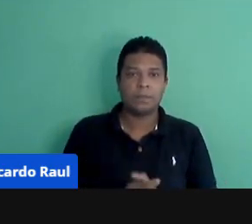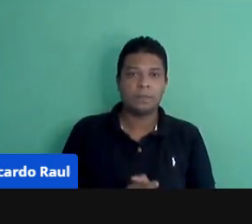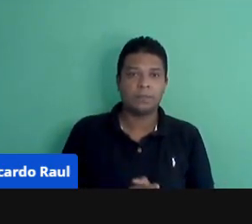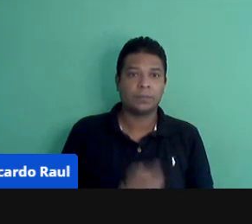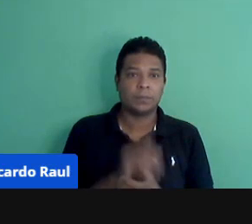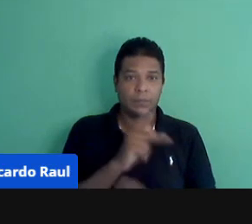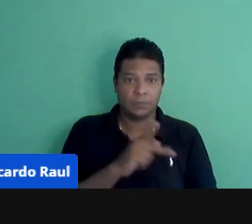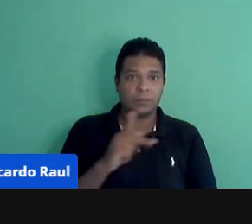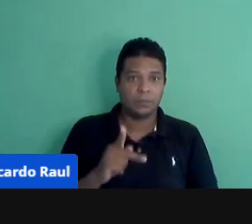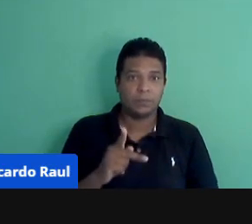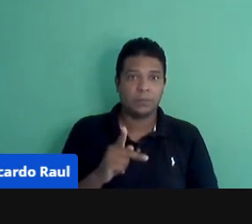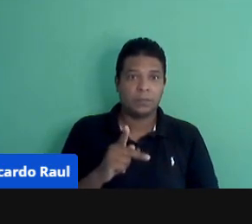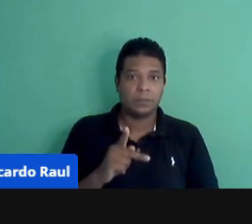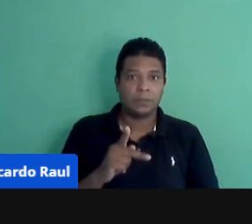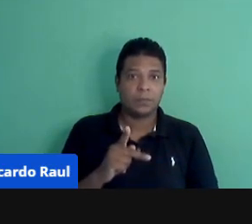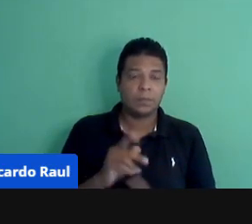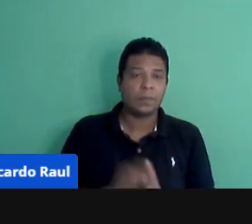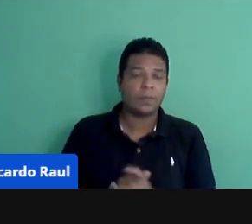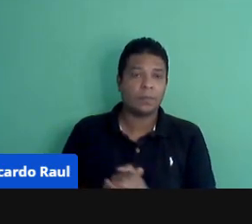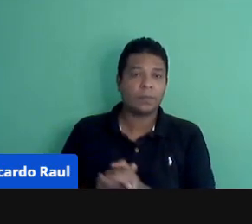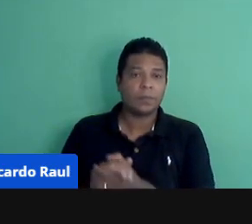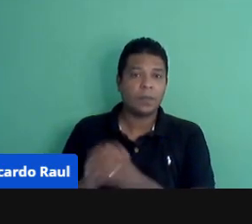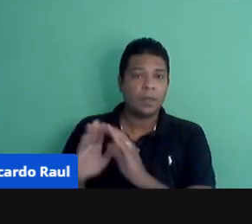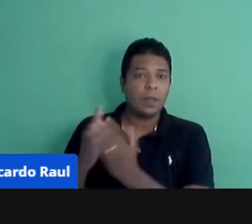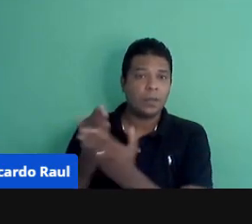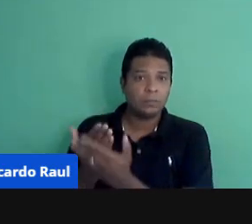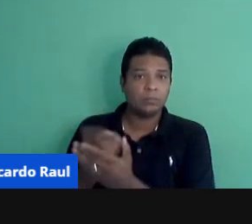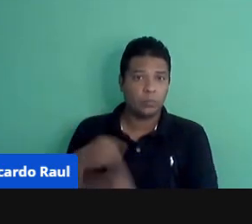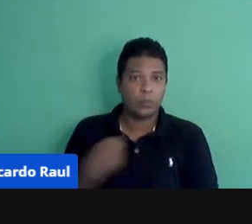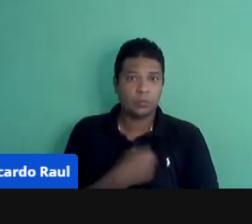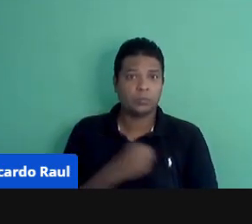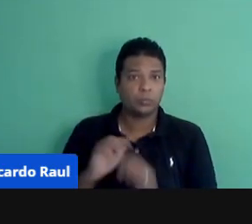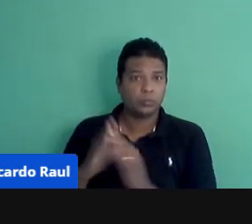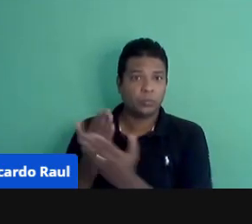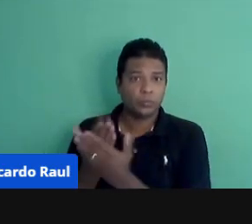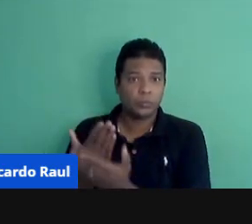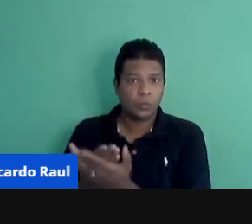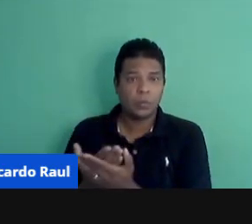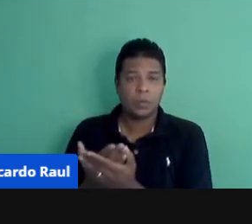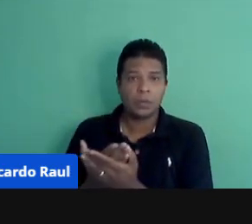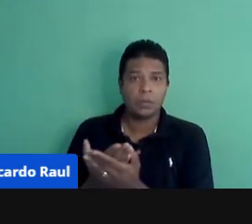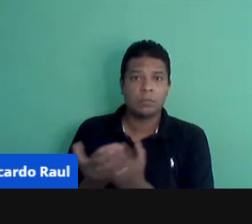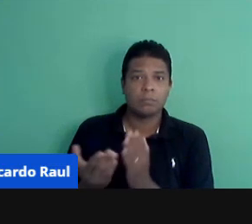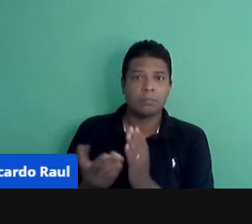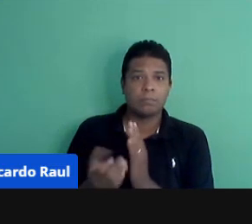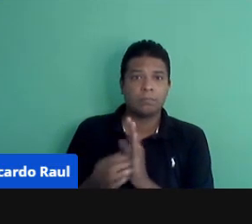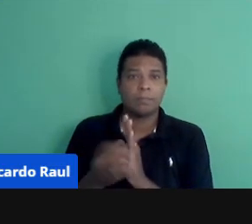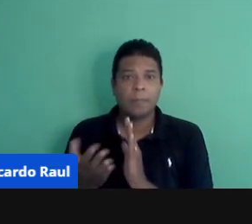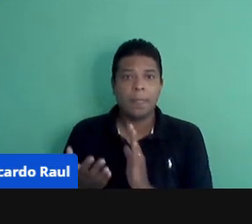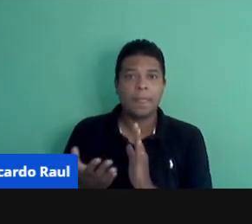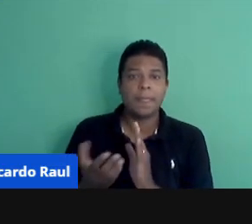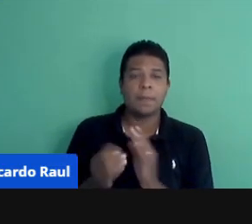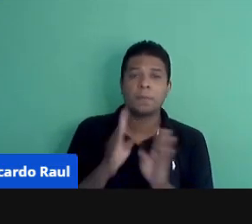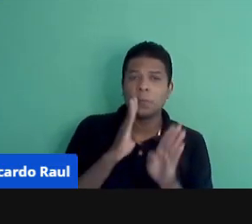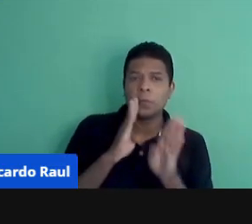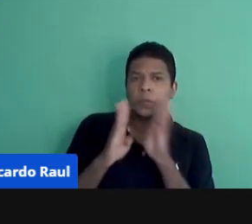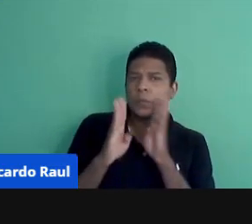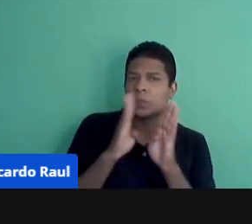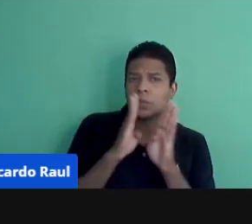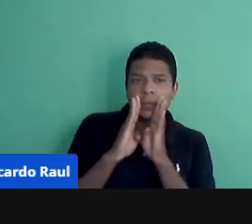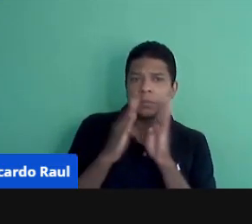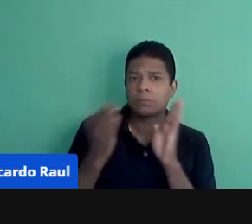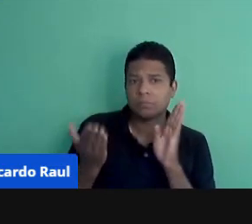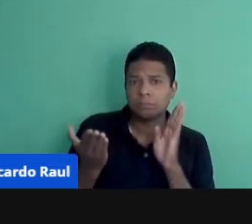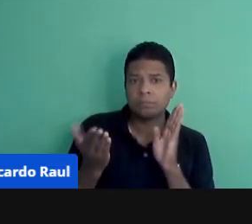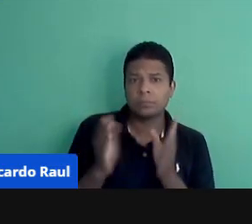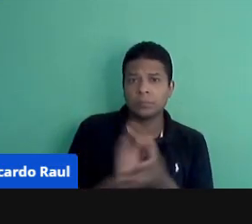Escola Municipal Dr. Eduardo Olímpio Machado, e na nossa escola, a escola optou pela página no Facebook. Então, a